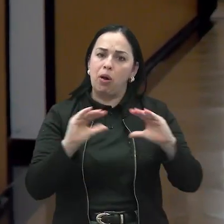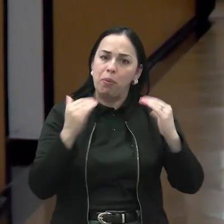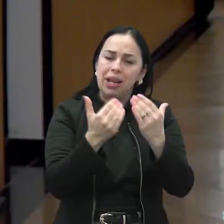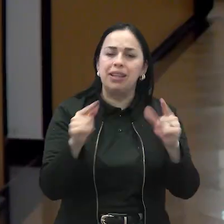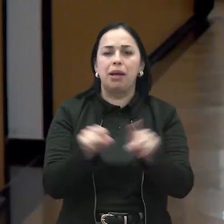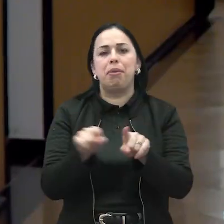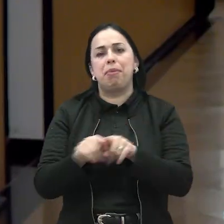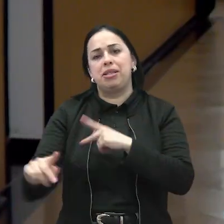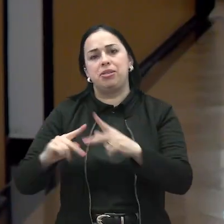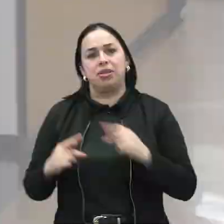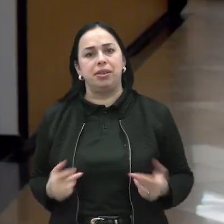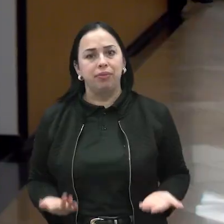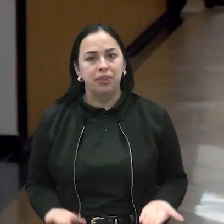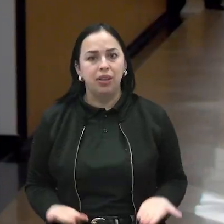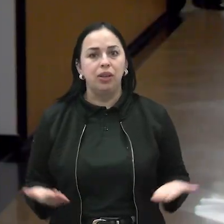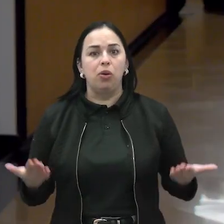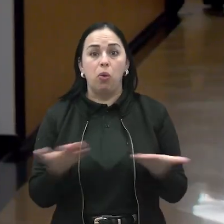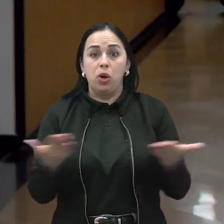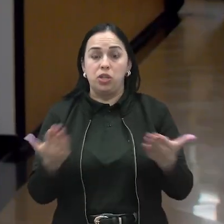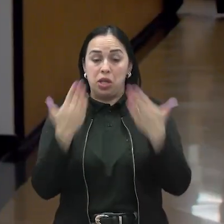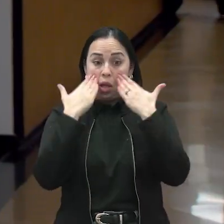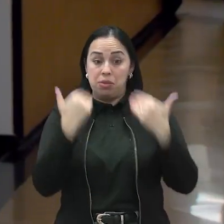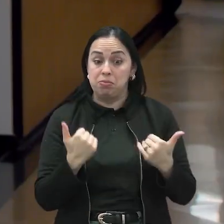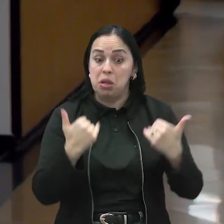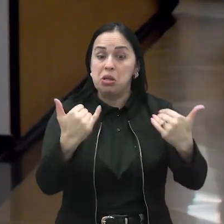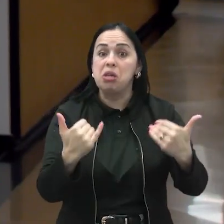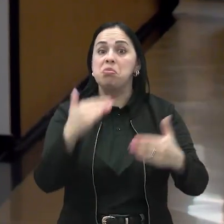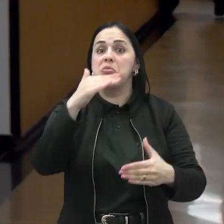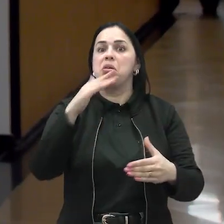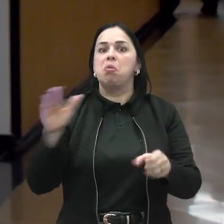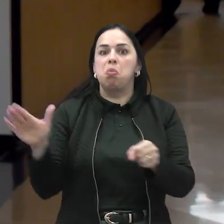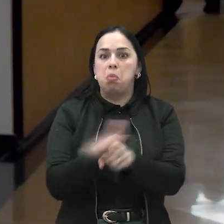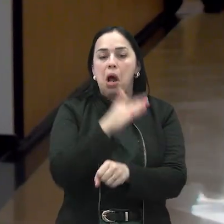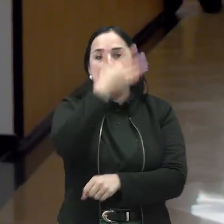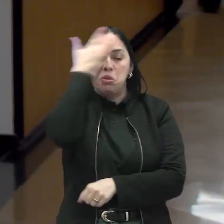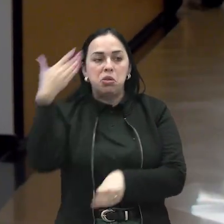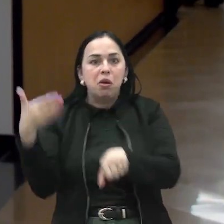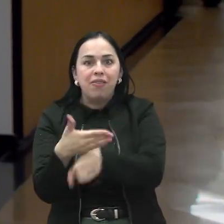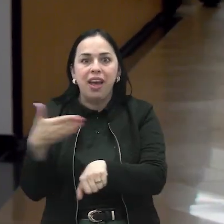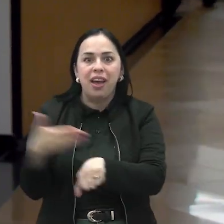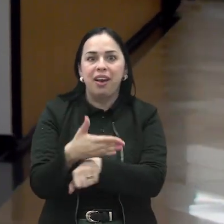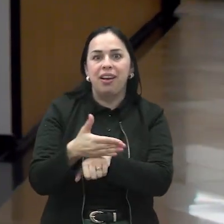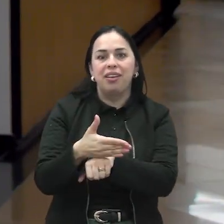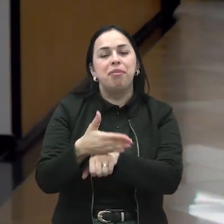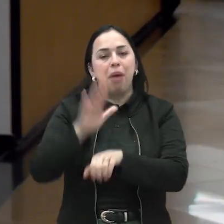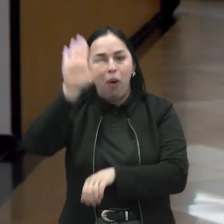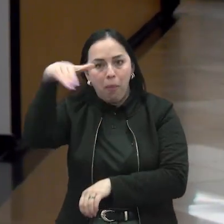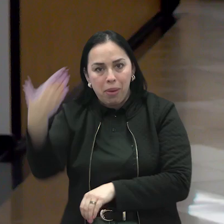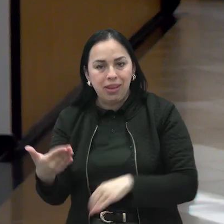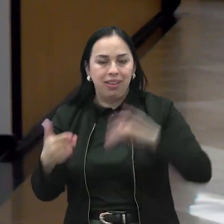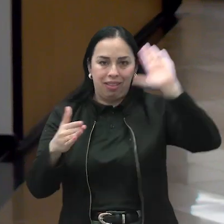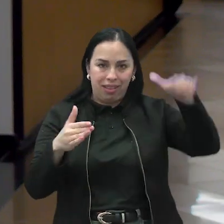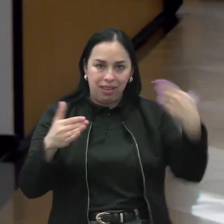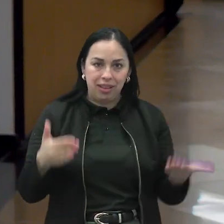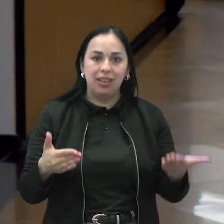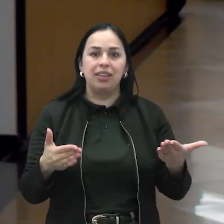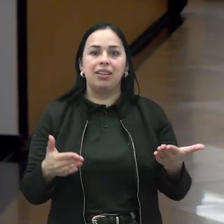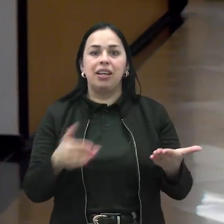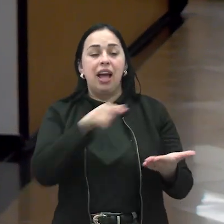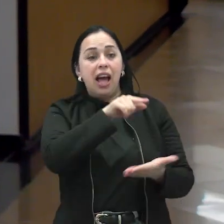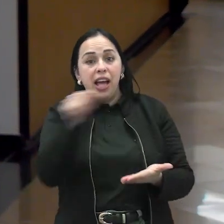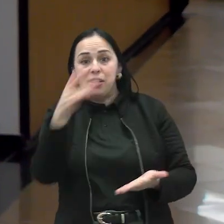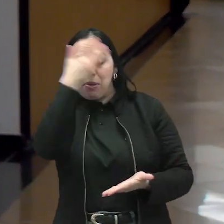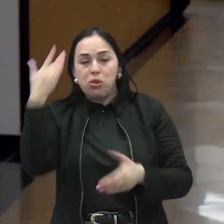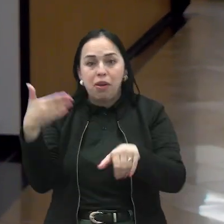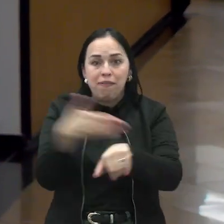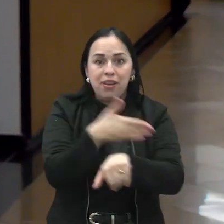mas também para toda a cidade de São José dos Campos. Hoje temos aí o plenário cheio, casa cheia, pessoas que vieram para celebrar este momento e eu creio que a própria igreja, os membros